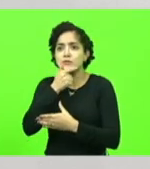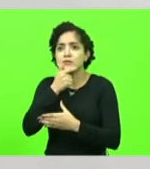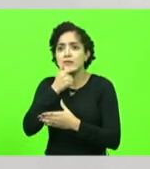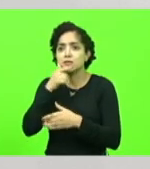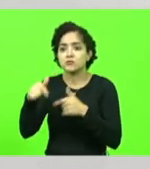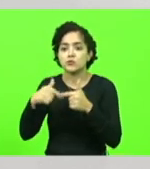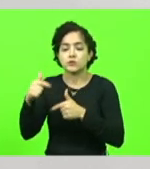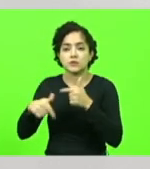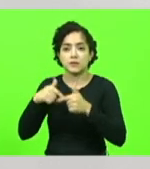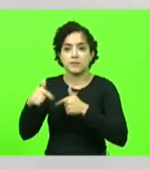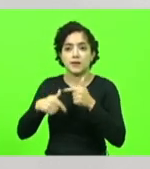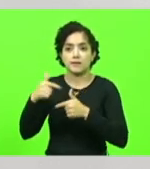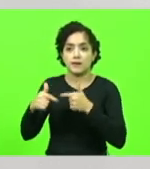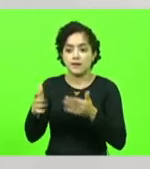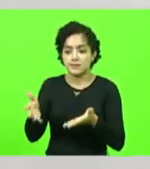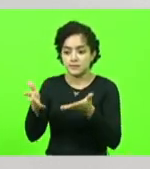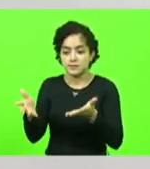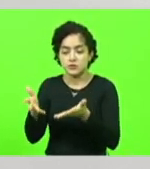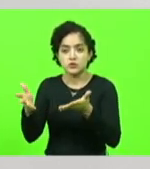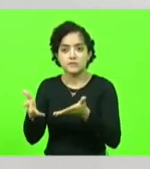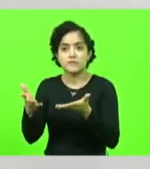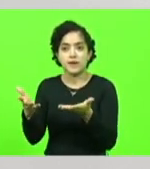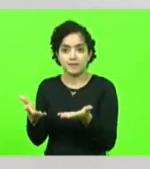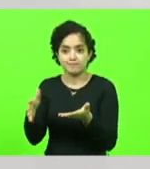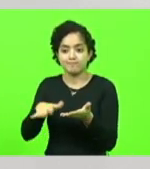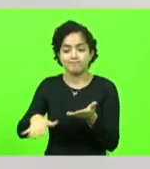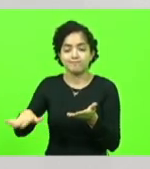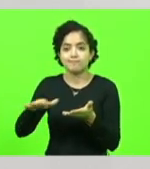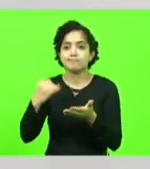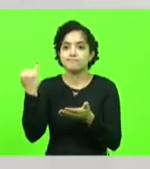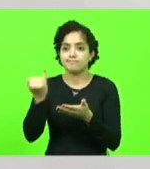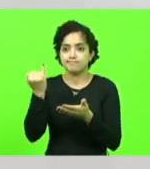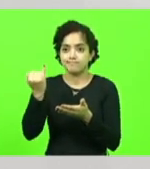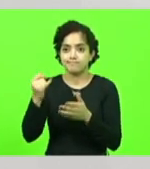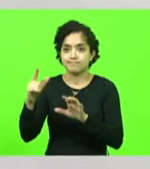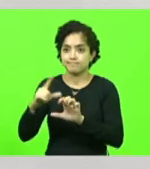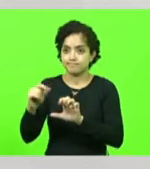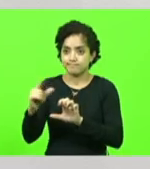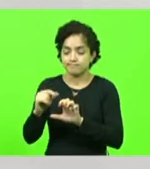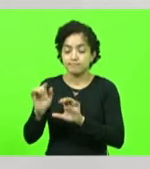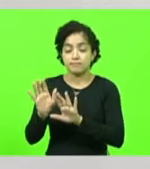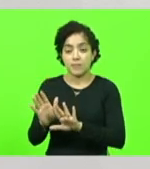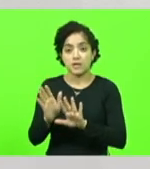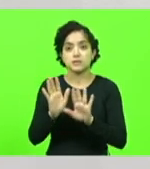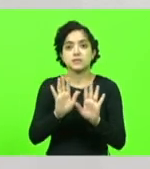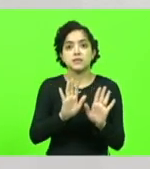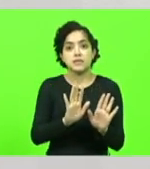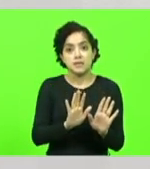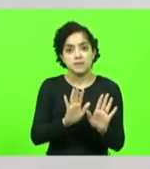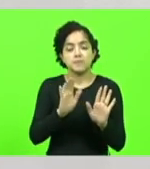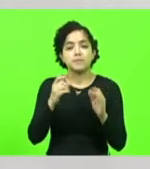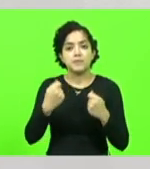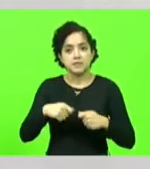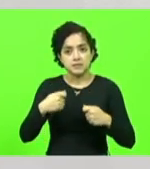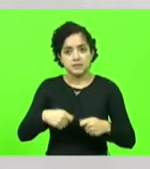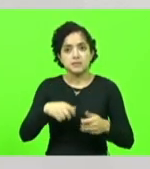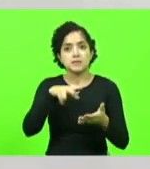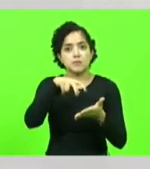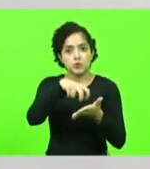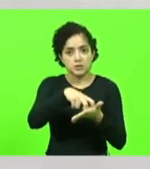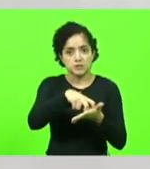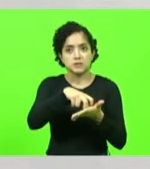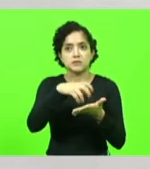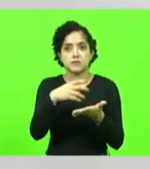por incentivar esse setor tão importante que é o empreendedorismo. Pois bem, então, nós precisamos da punição para maus tratos,